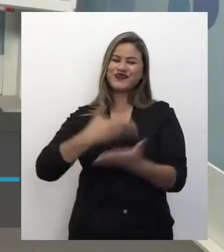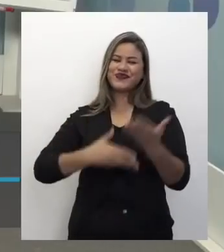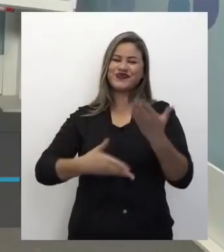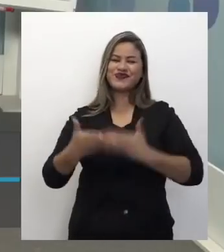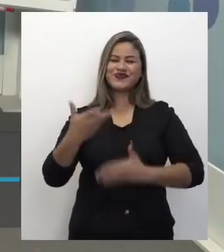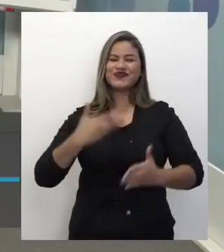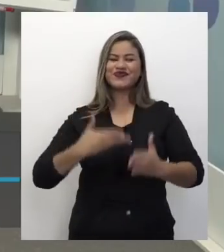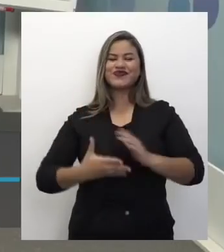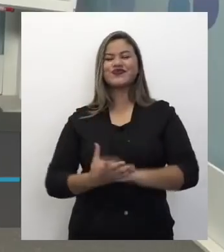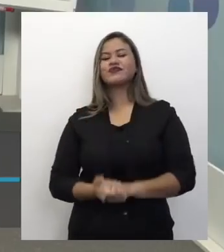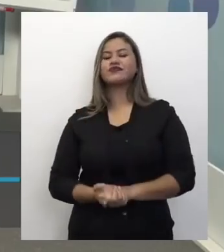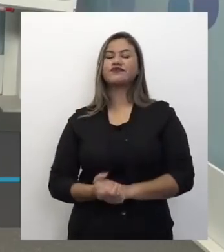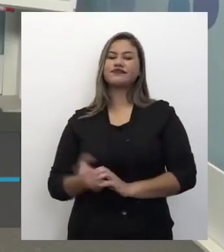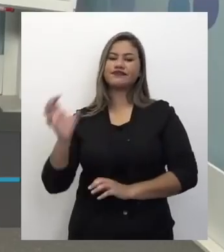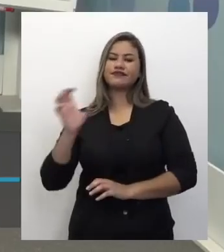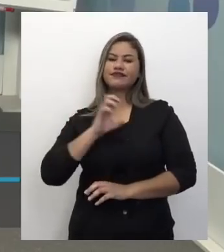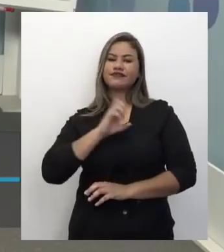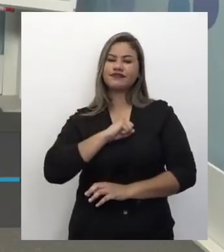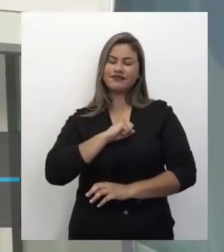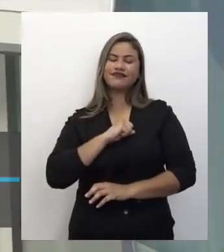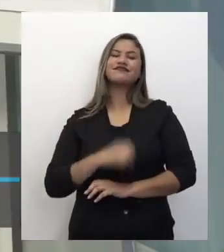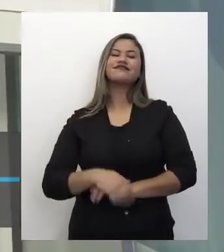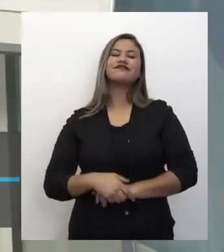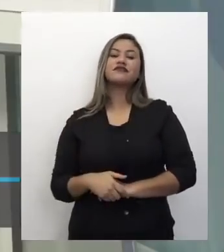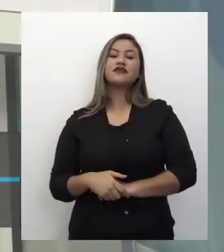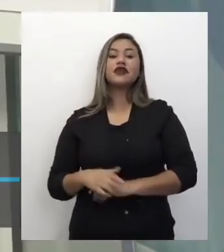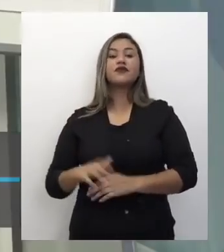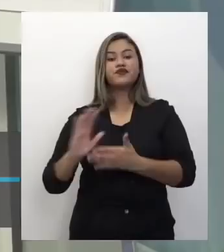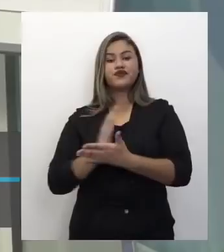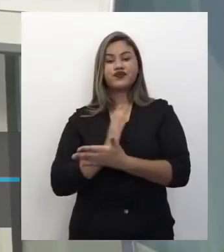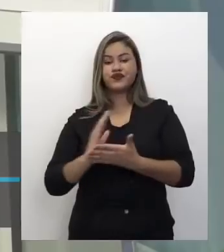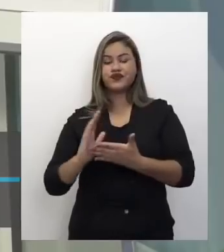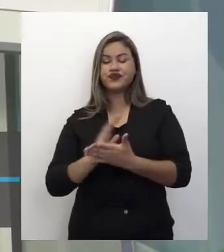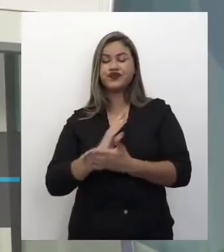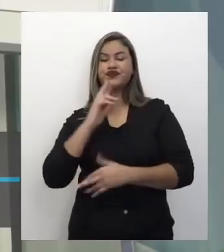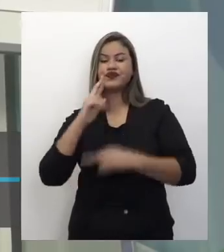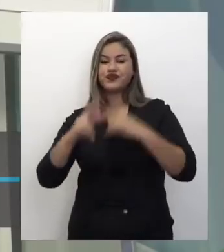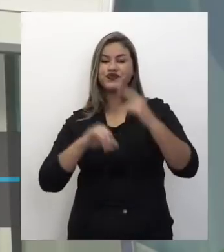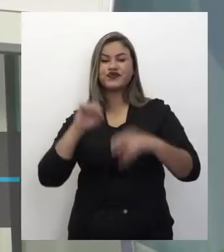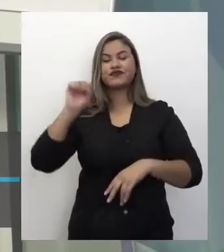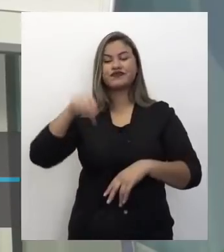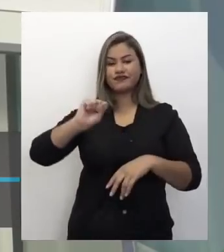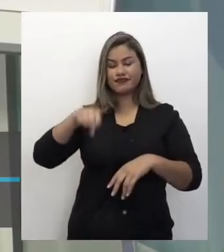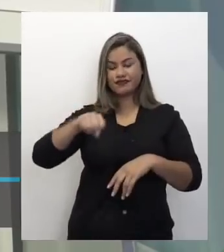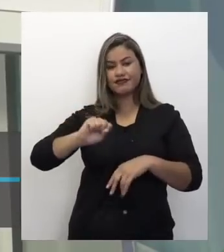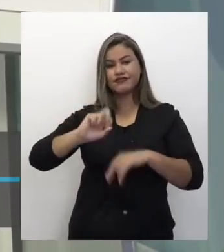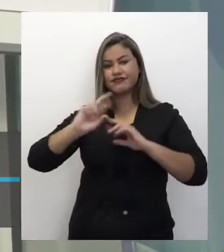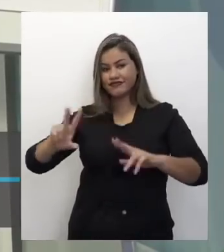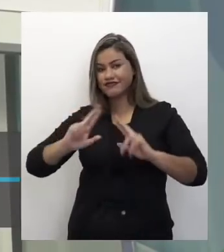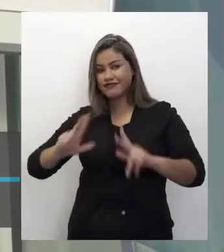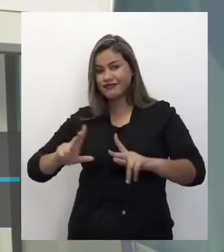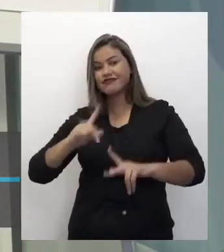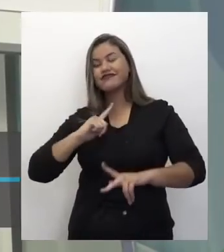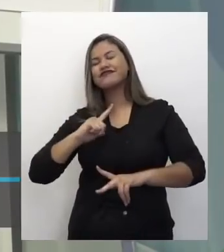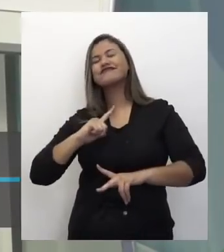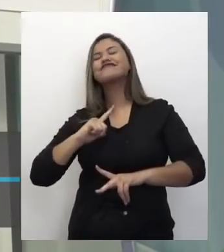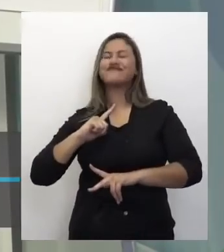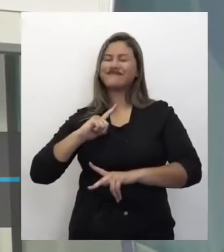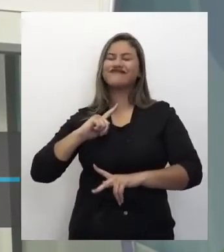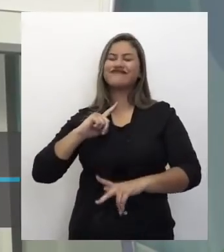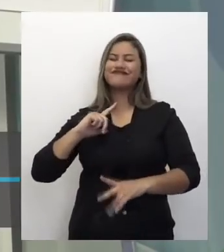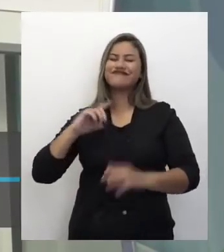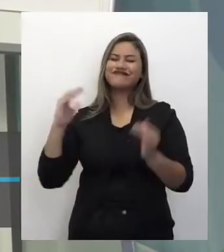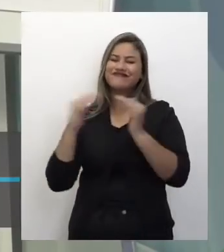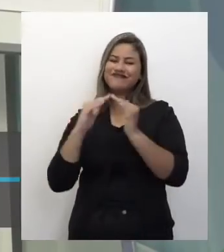mesmo. E a maioria que respondeu que sim, os circos são diferentes, sim, os circos são diferentes. E a gente vai conversar ao longo desse